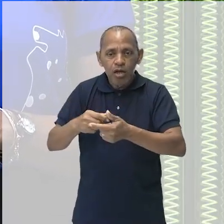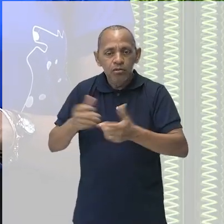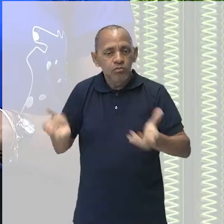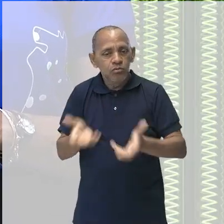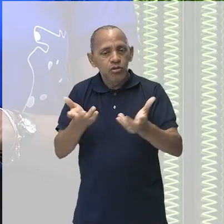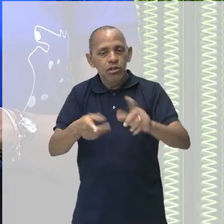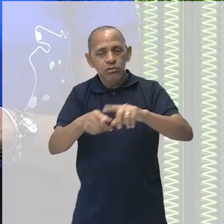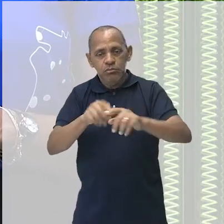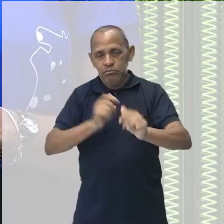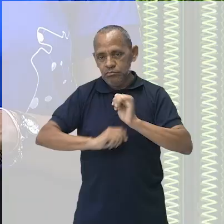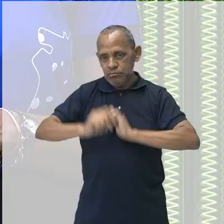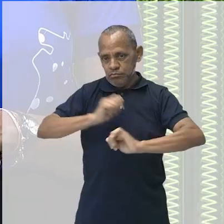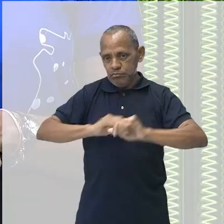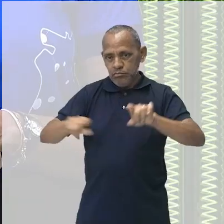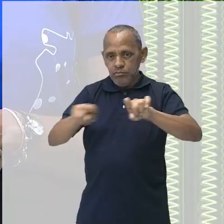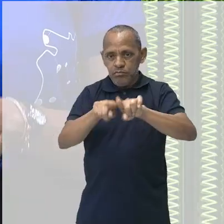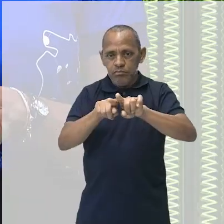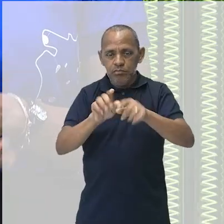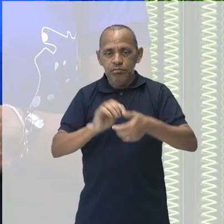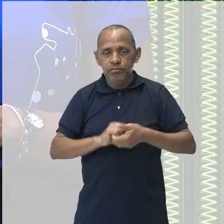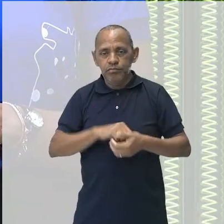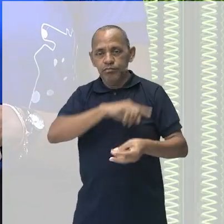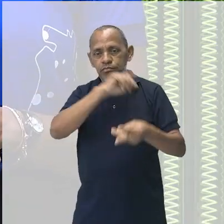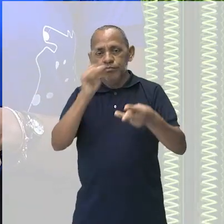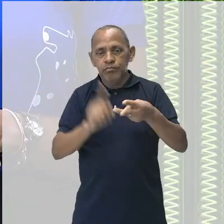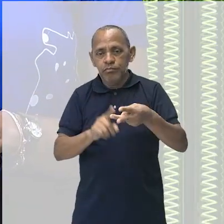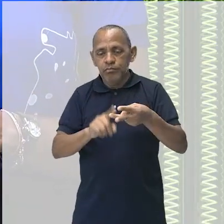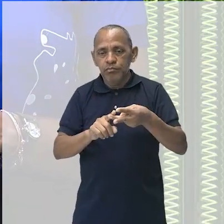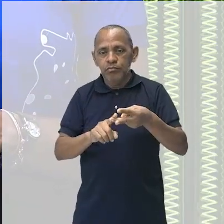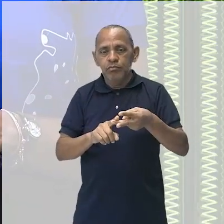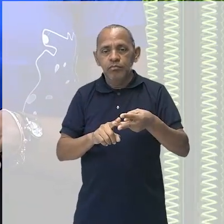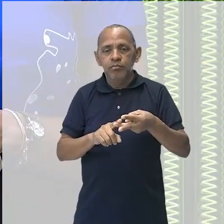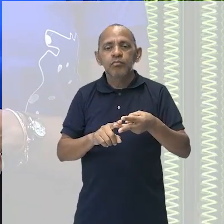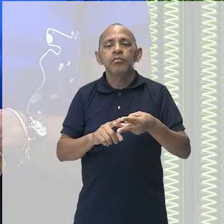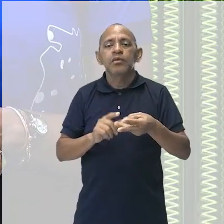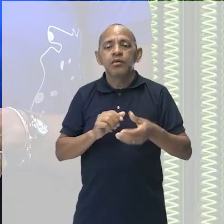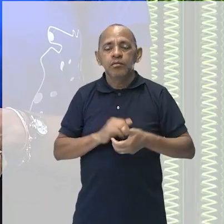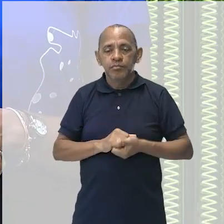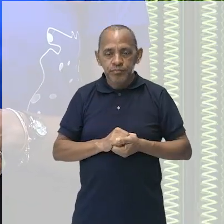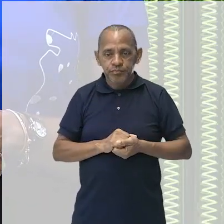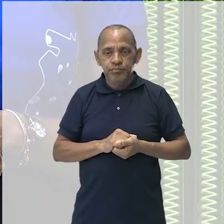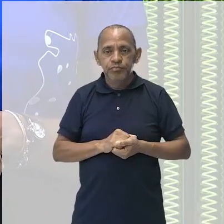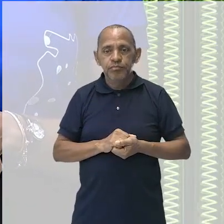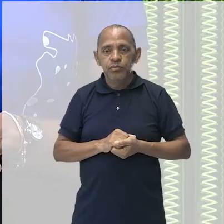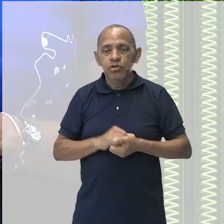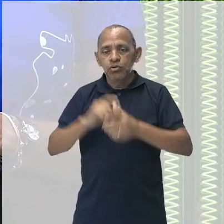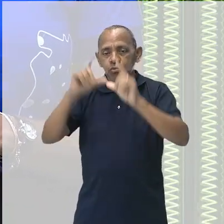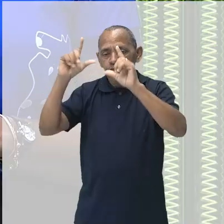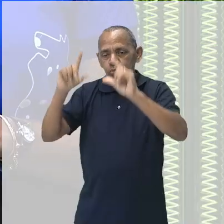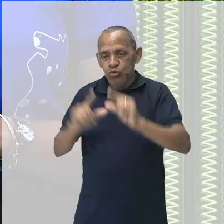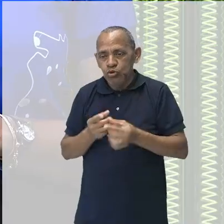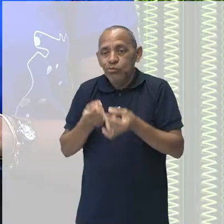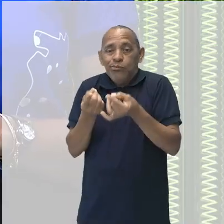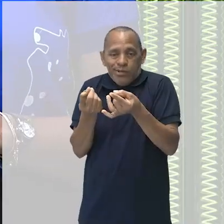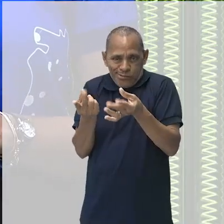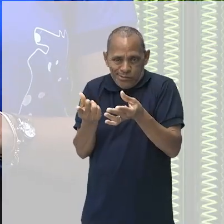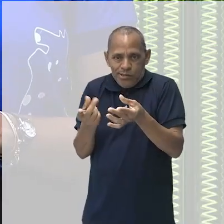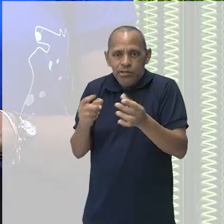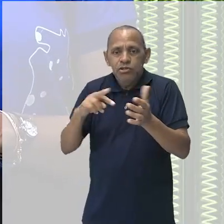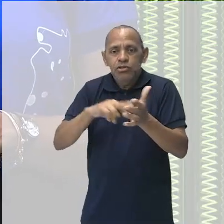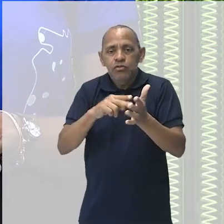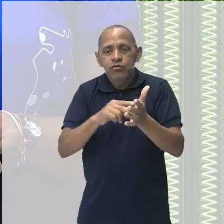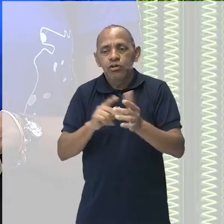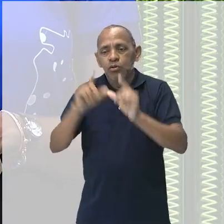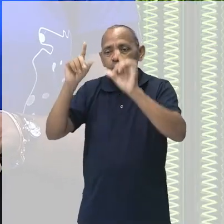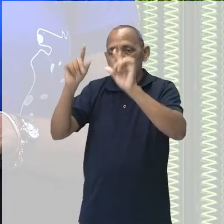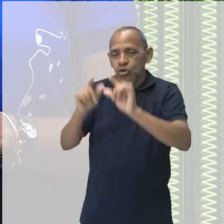a economia circular. No setor terciário, menos resíduos significam